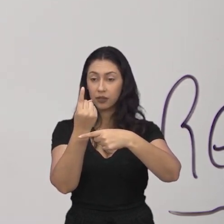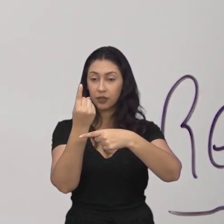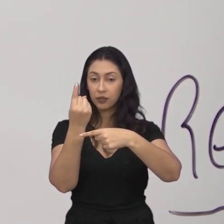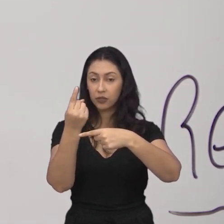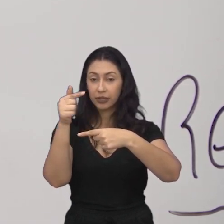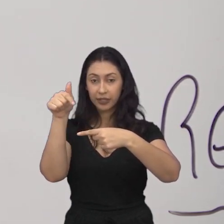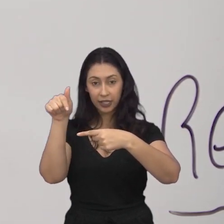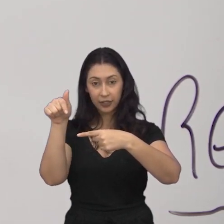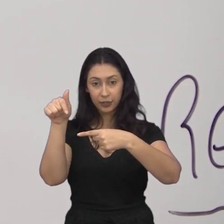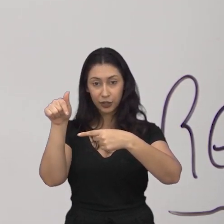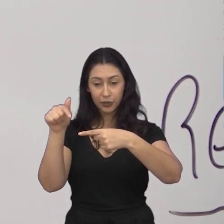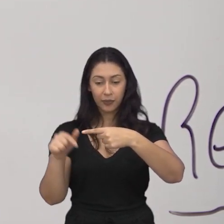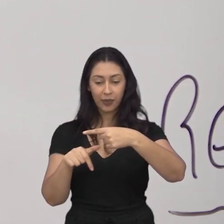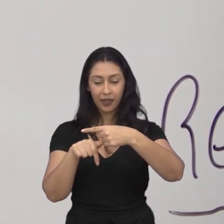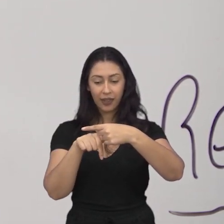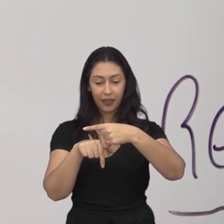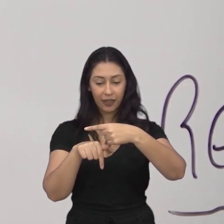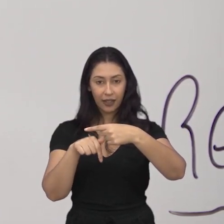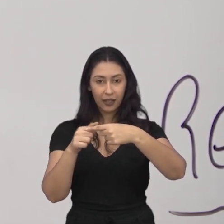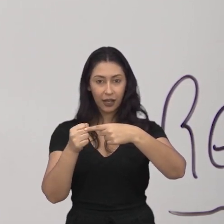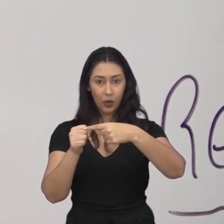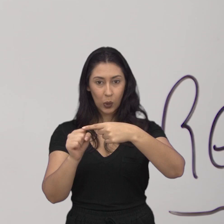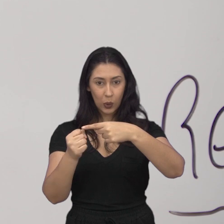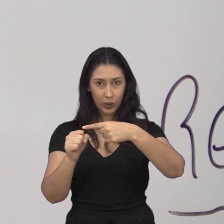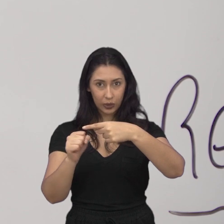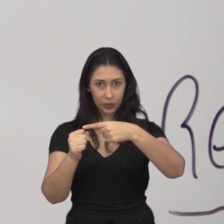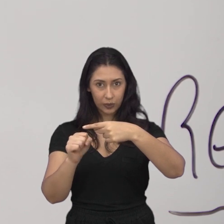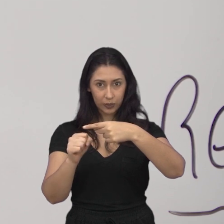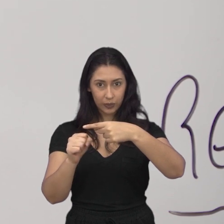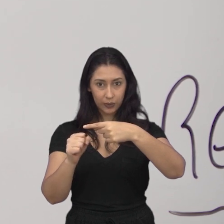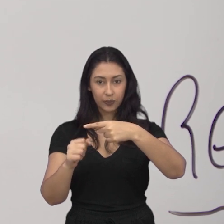vezes 117 quilogramas.